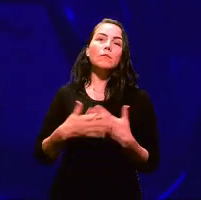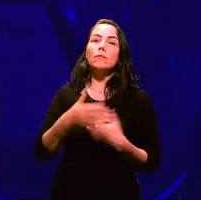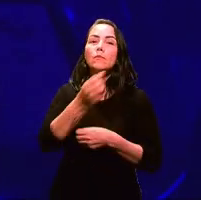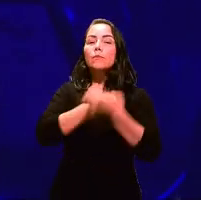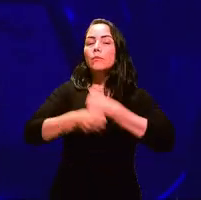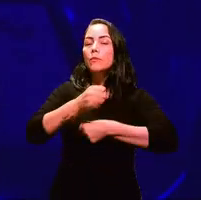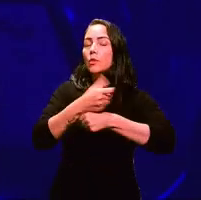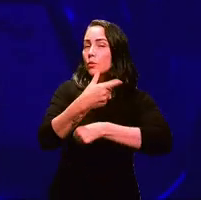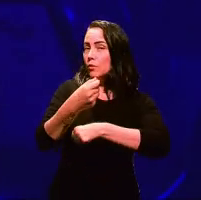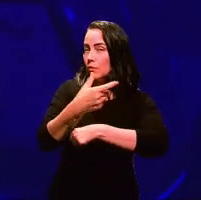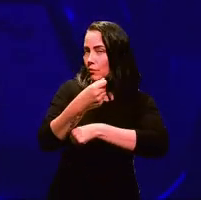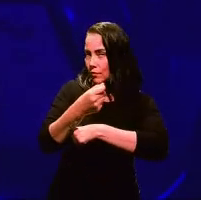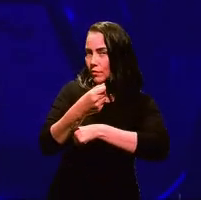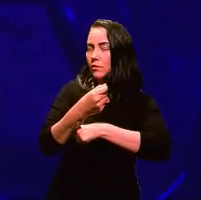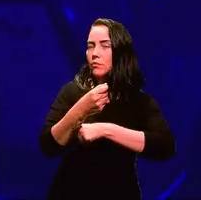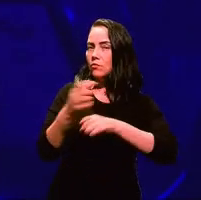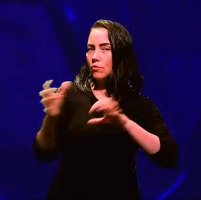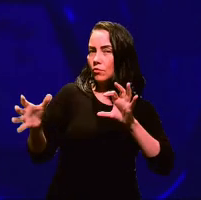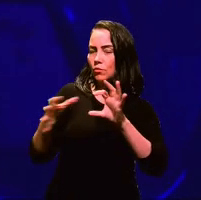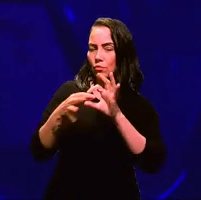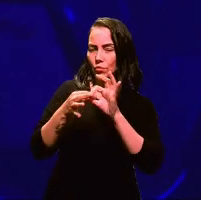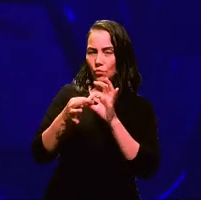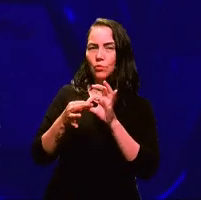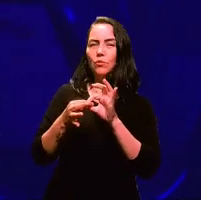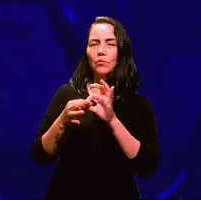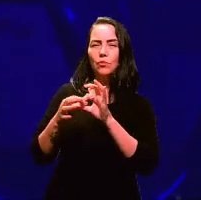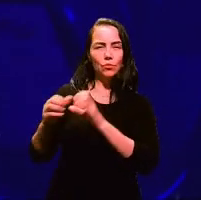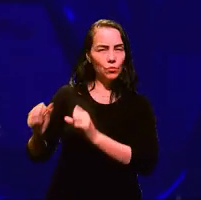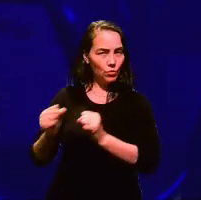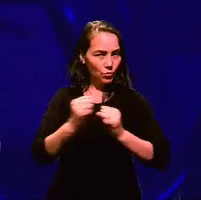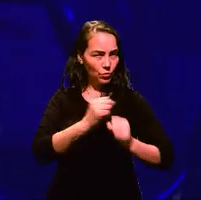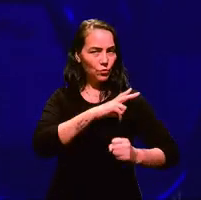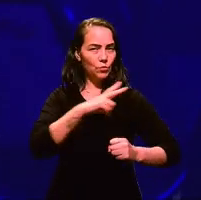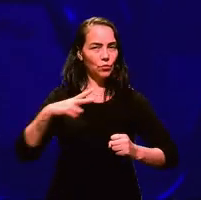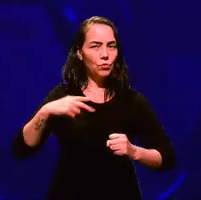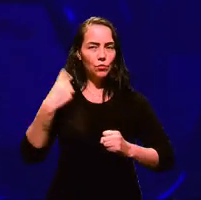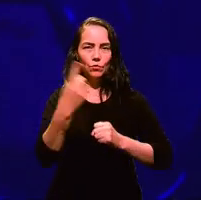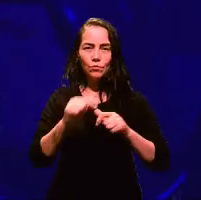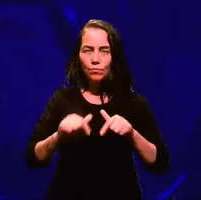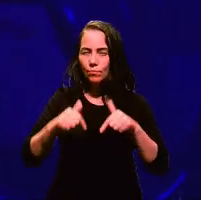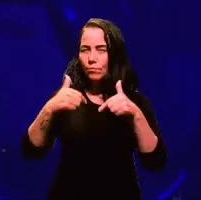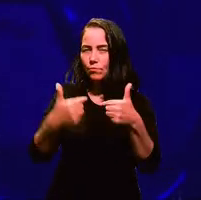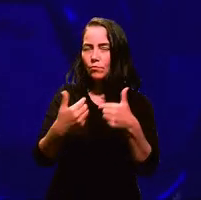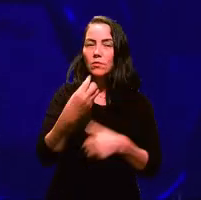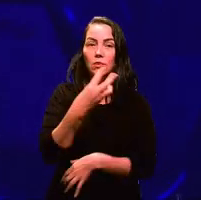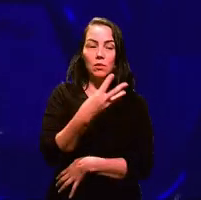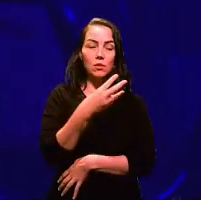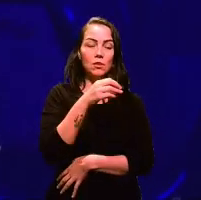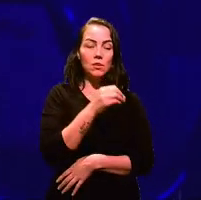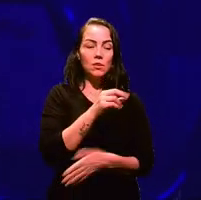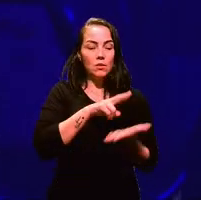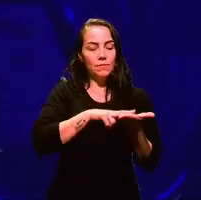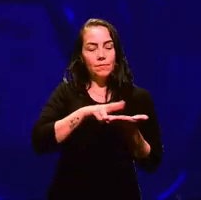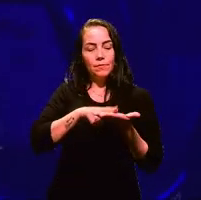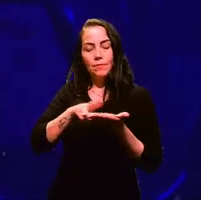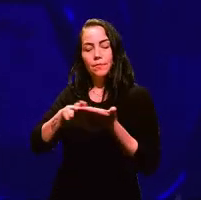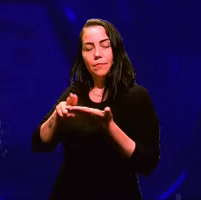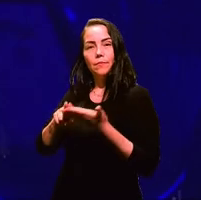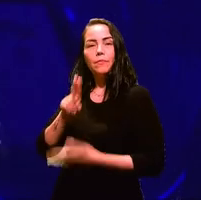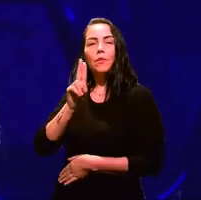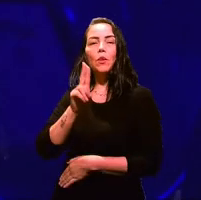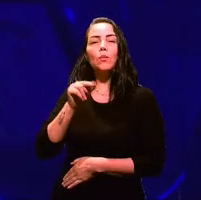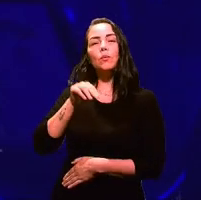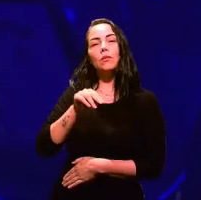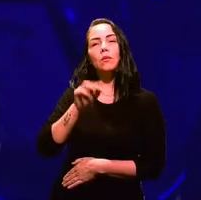de 2020, em parceria com o Poder Público, colocamos em funcionamento 30 leitos de UTI COVID